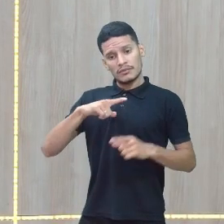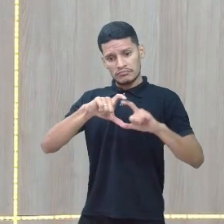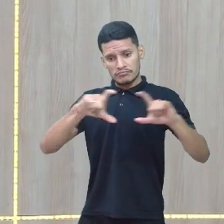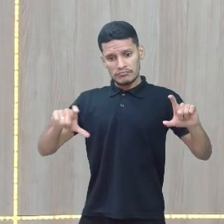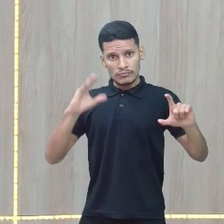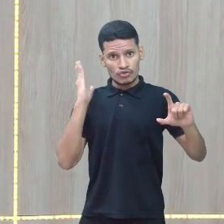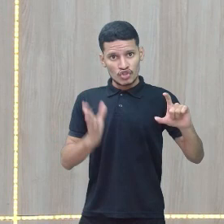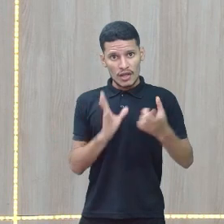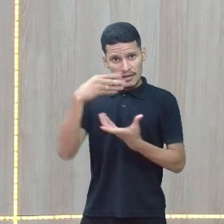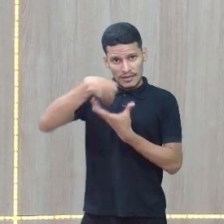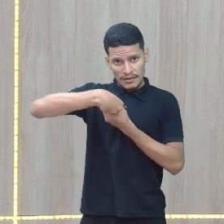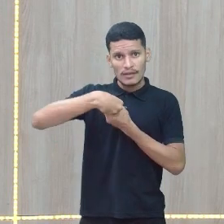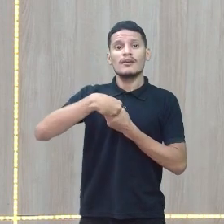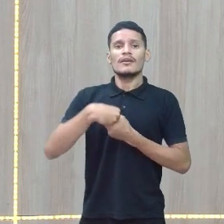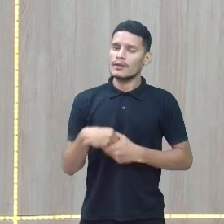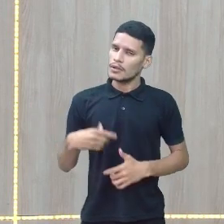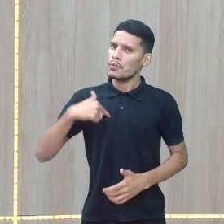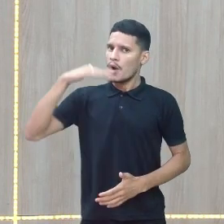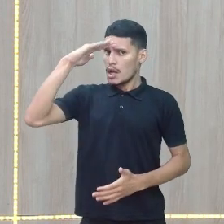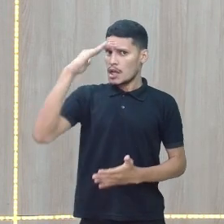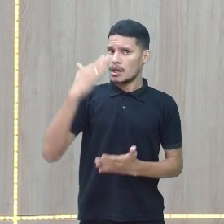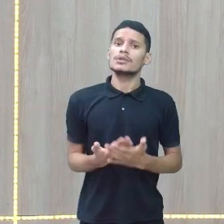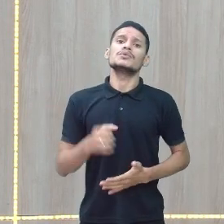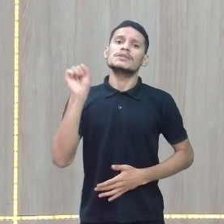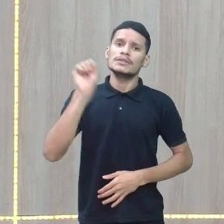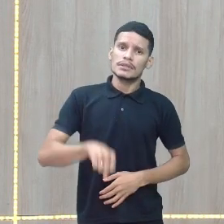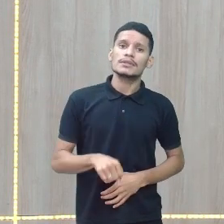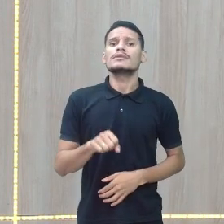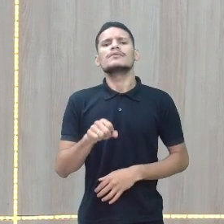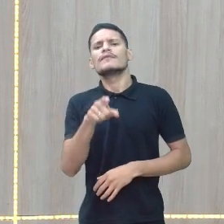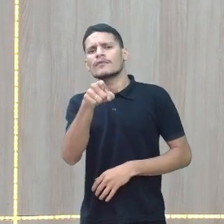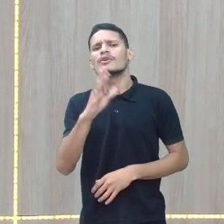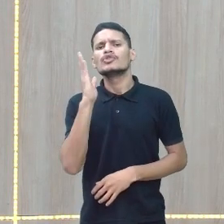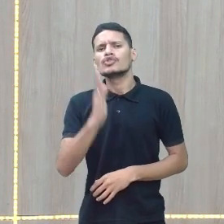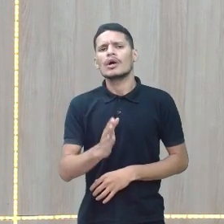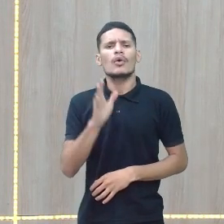oração? Eu acredito que de repente vocês ouviram,